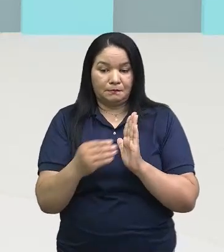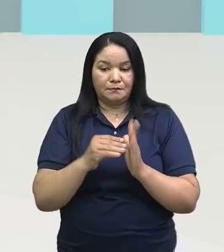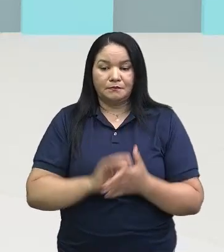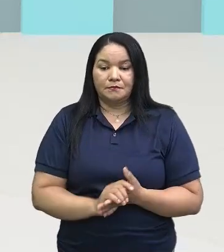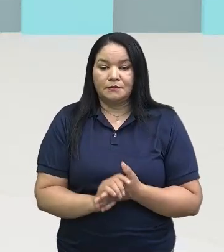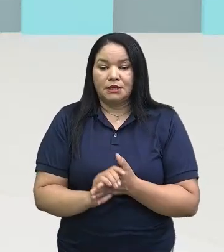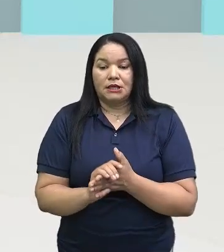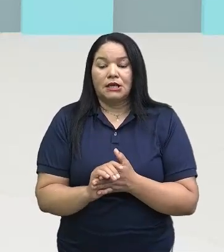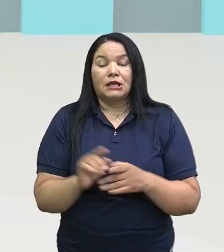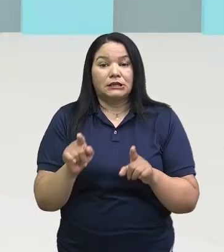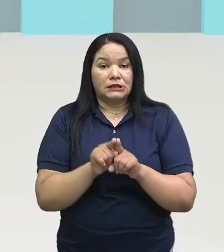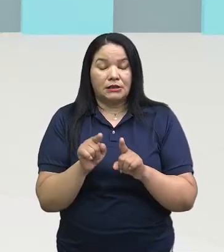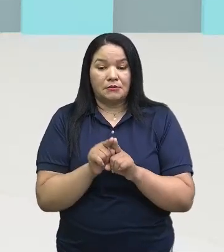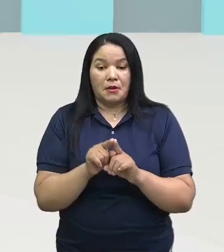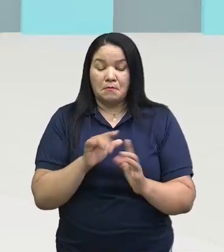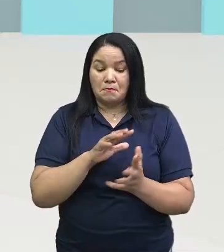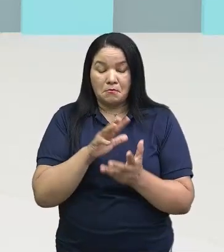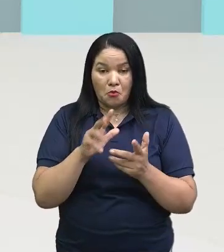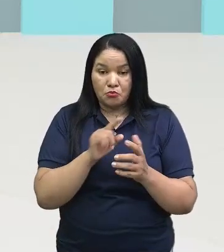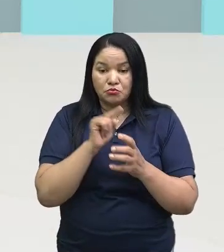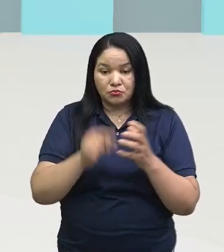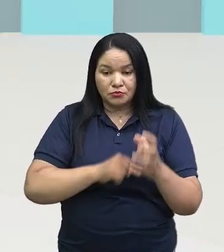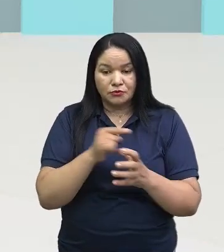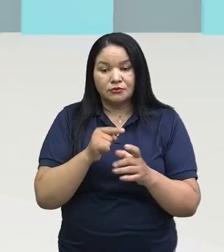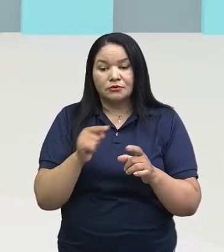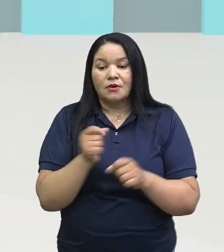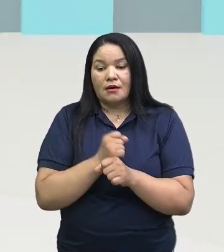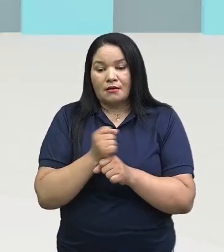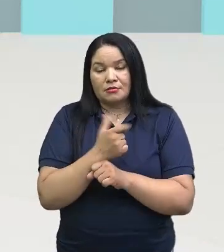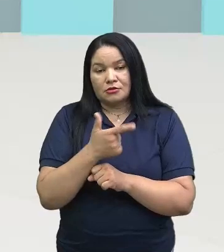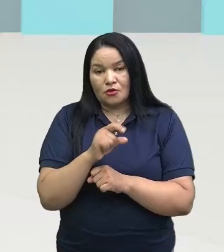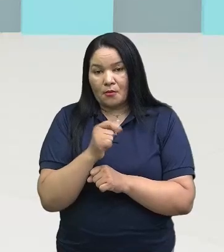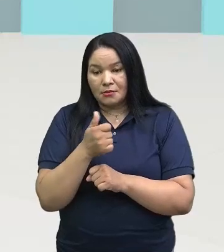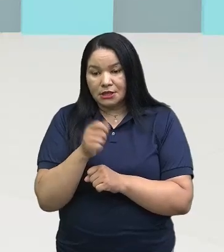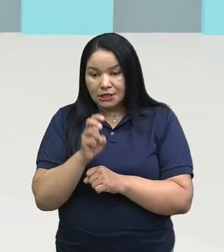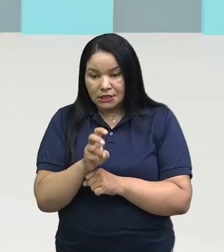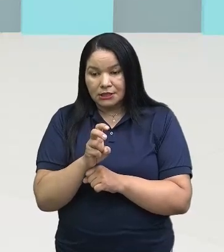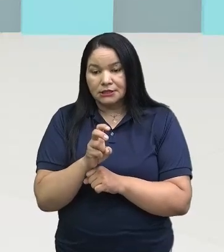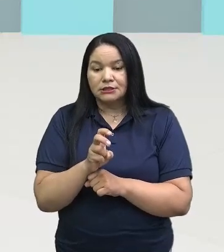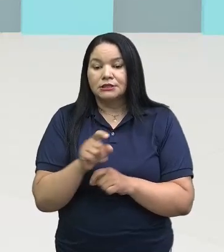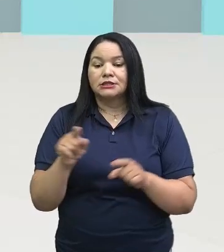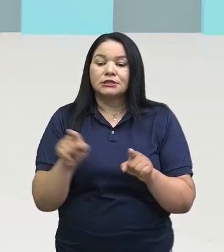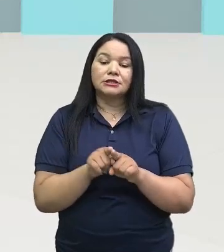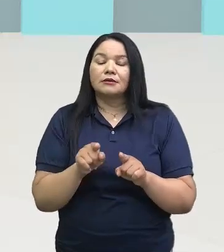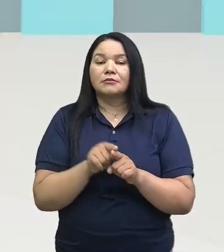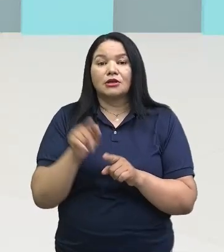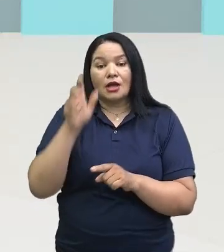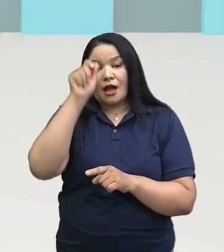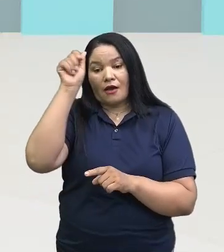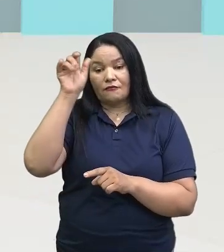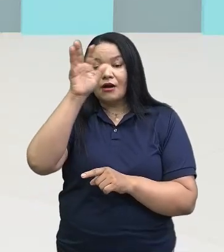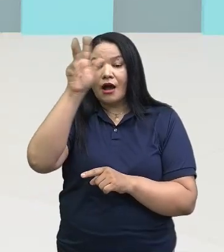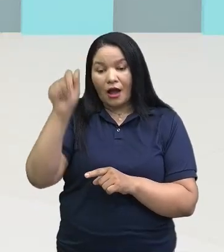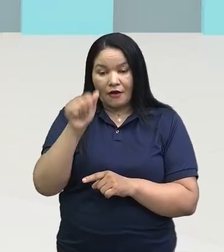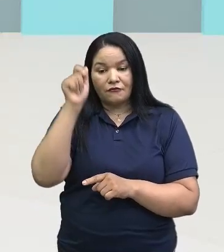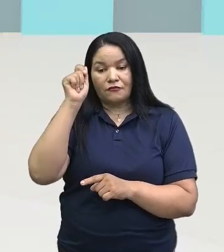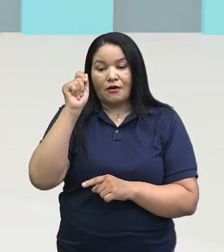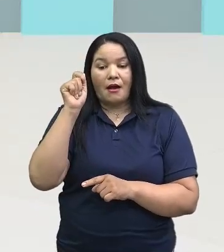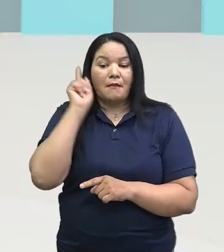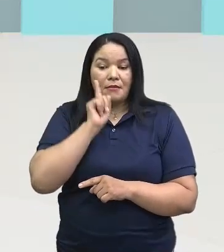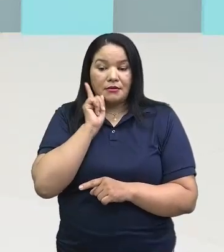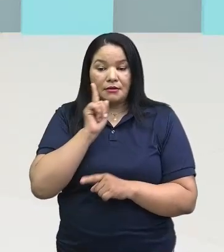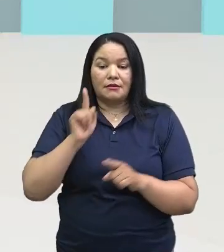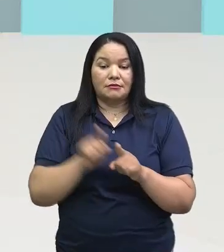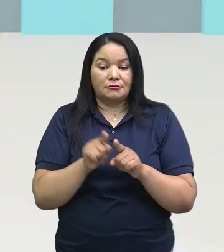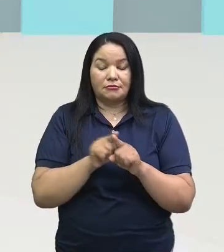Além de inspiração para o mundo todo. Em 2005, tornou-se a primeira afro-americana a subir ao mais